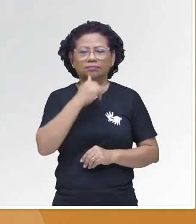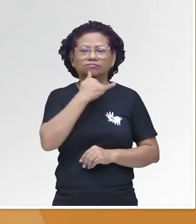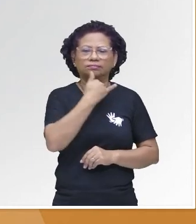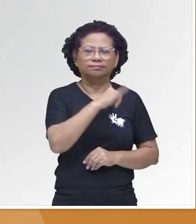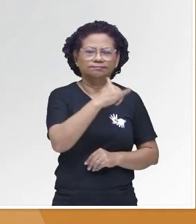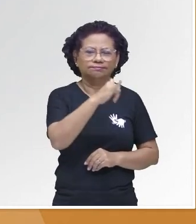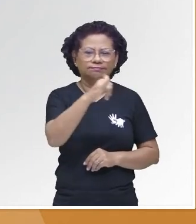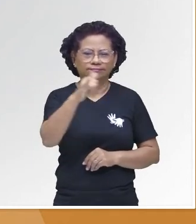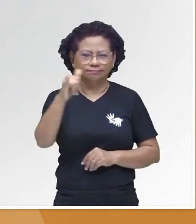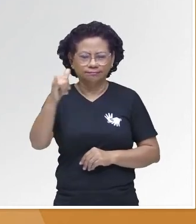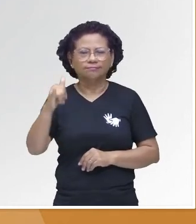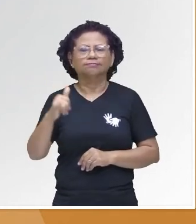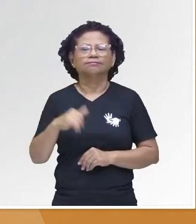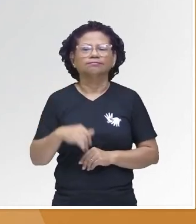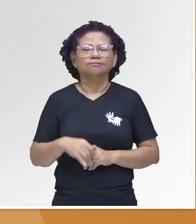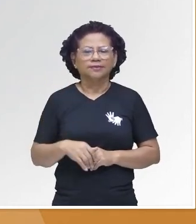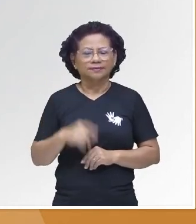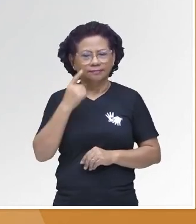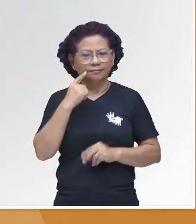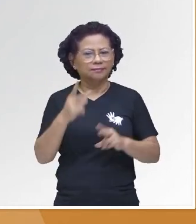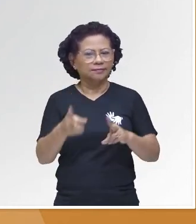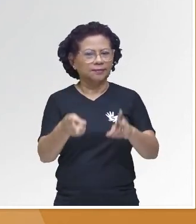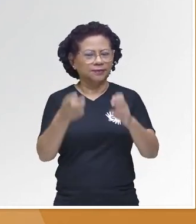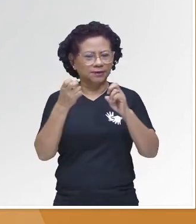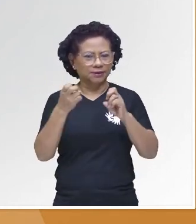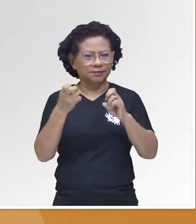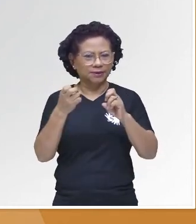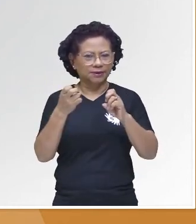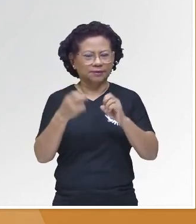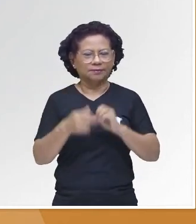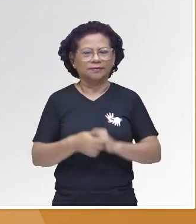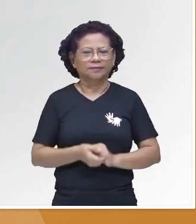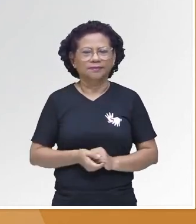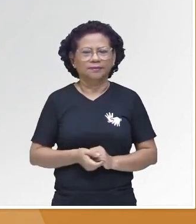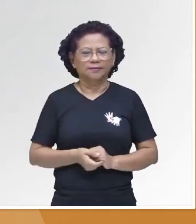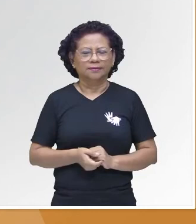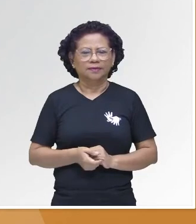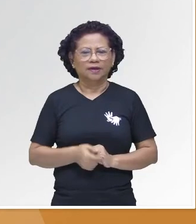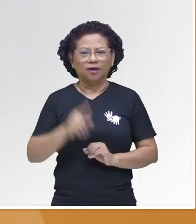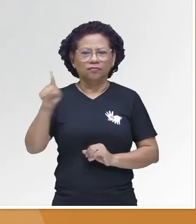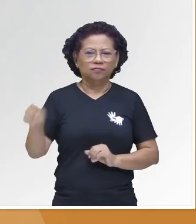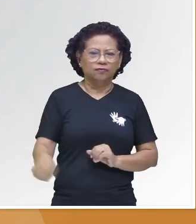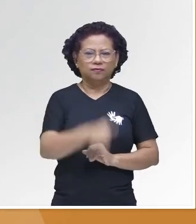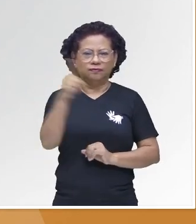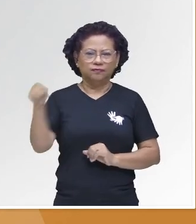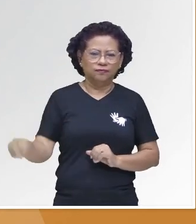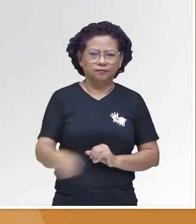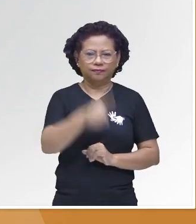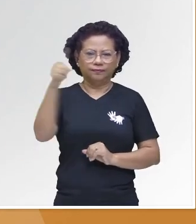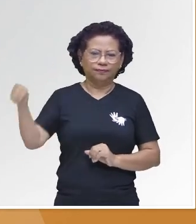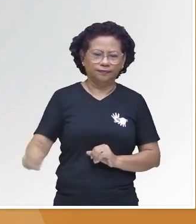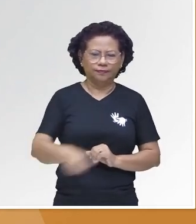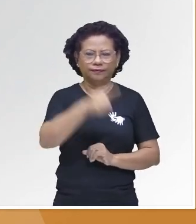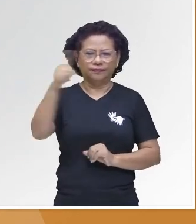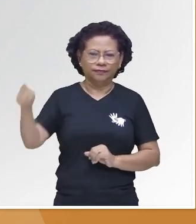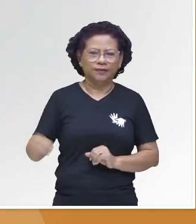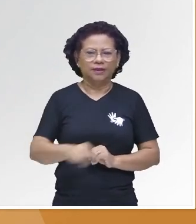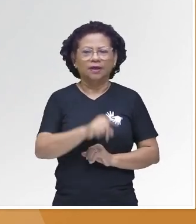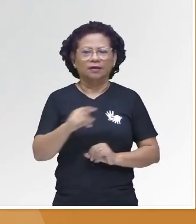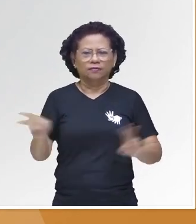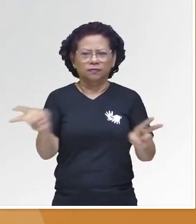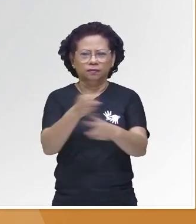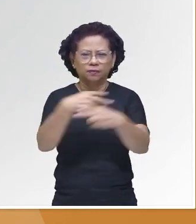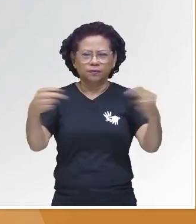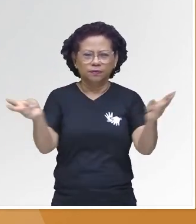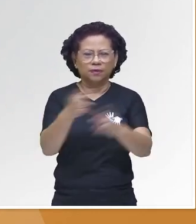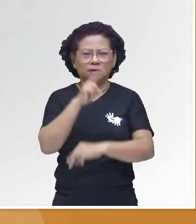massas de ar. Vocês estão vendo aí, né, as turbinas, né, as hélices, no